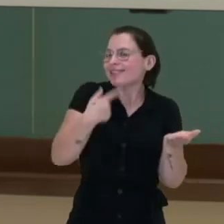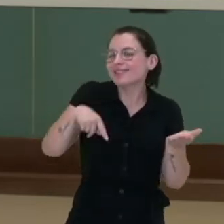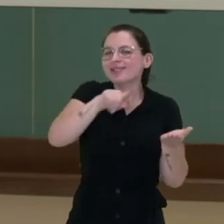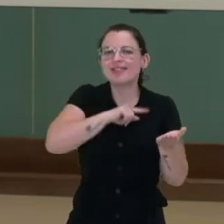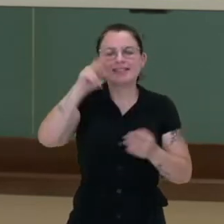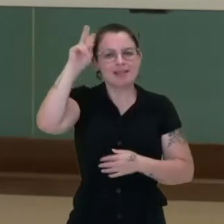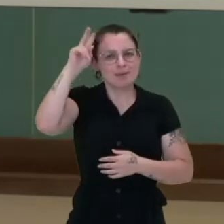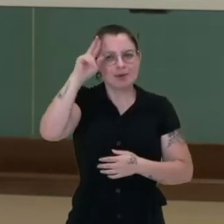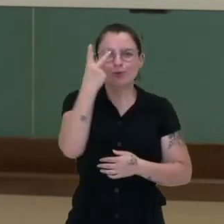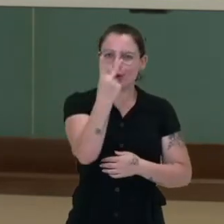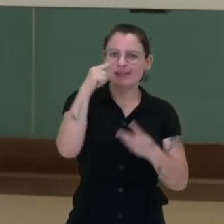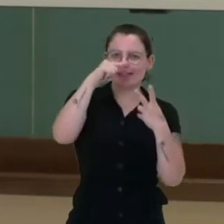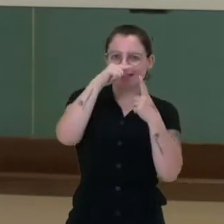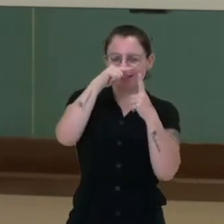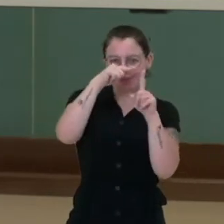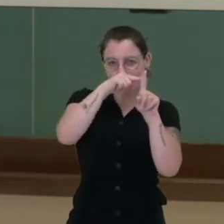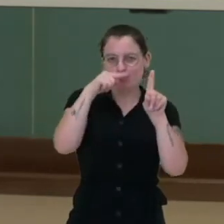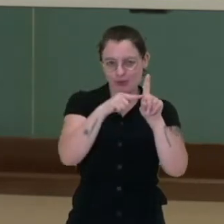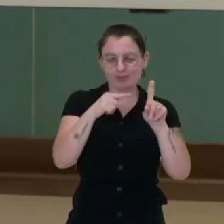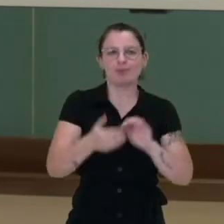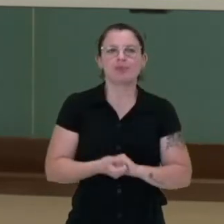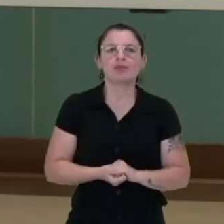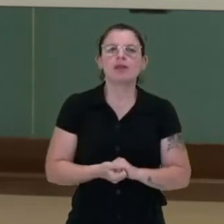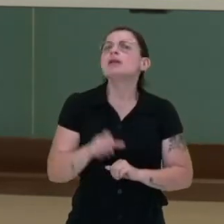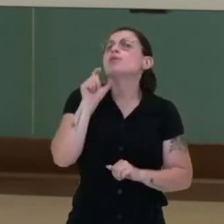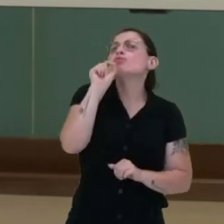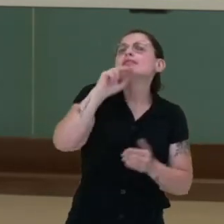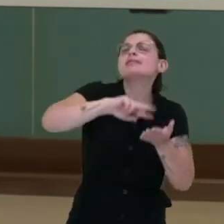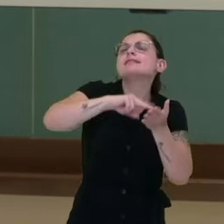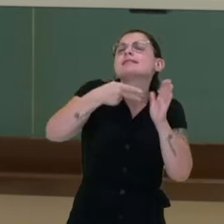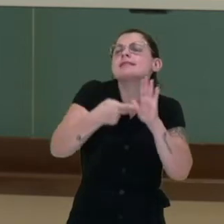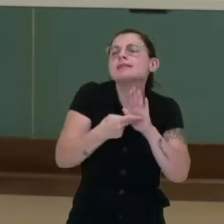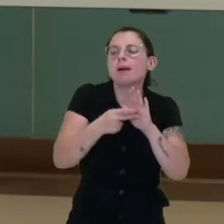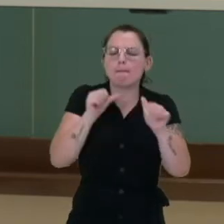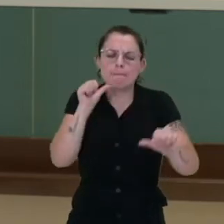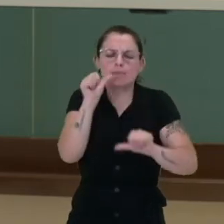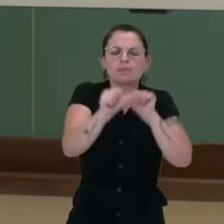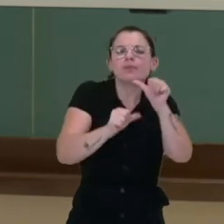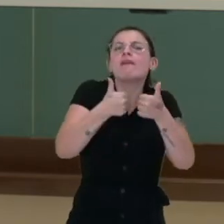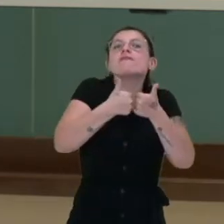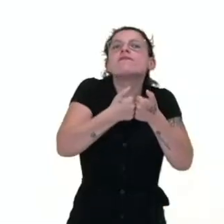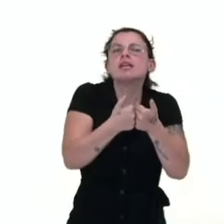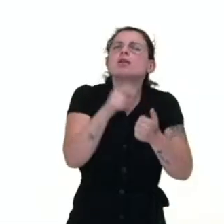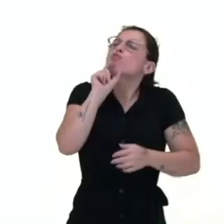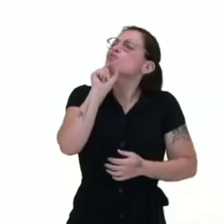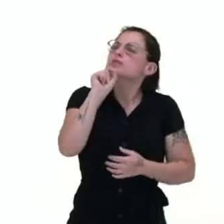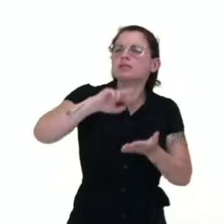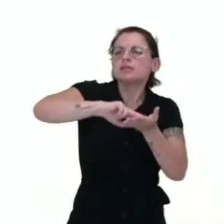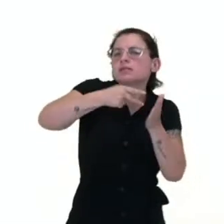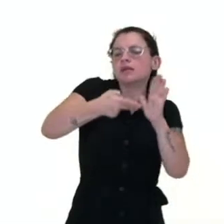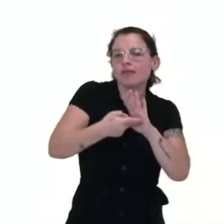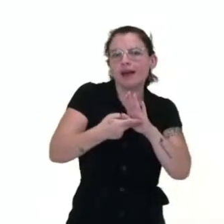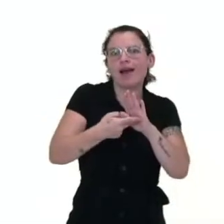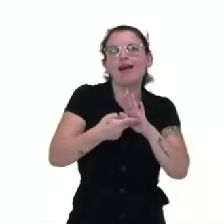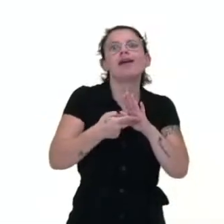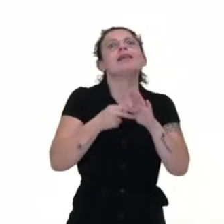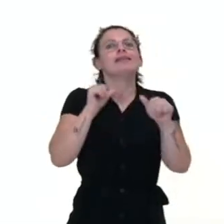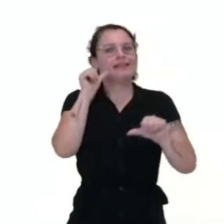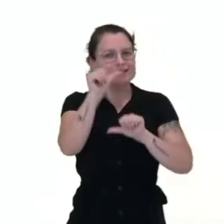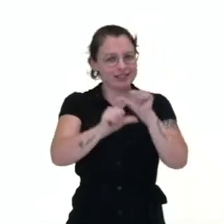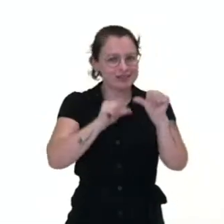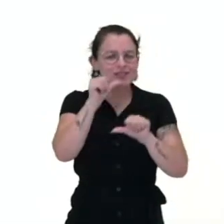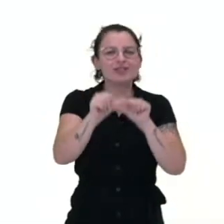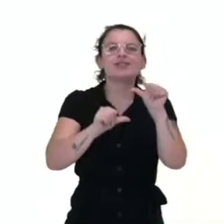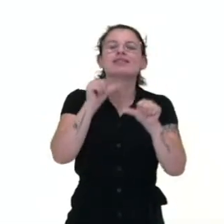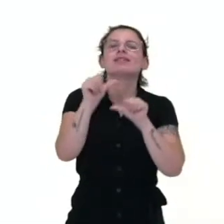esses dois tipos. Então, o que é uma transformação física? É a transformação onde há a formação